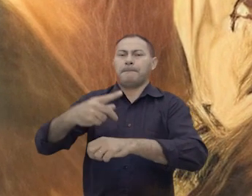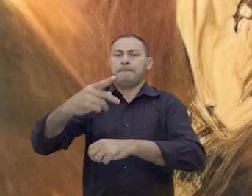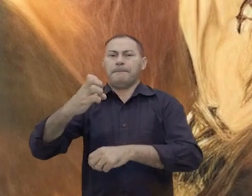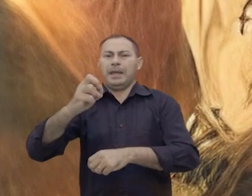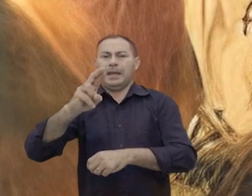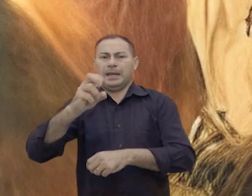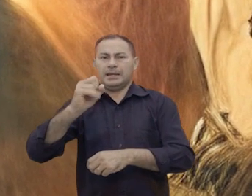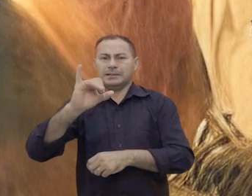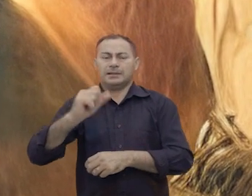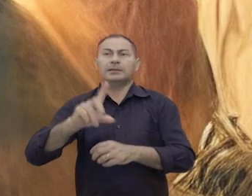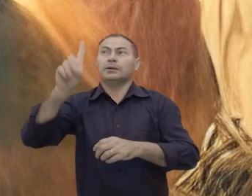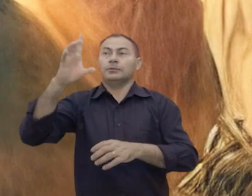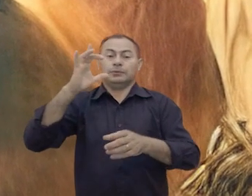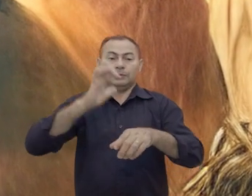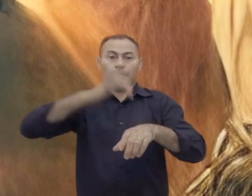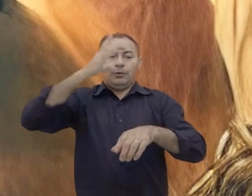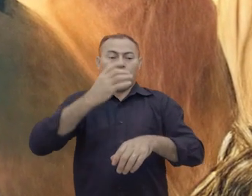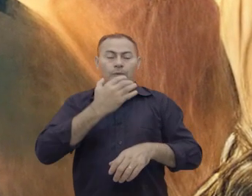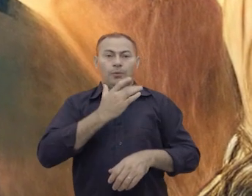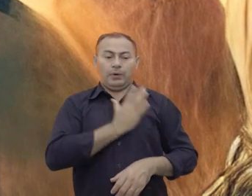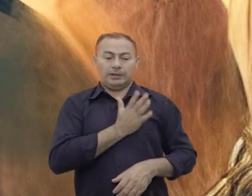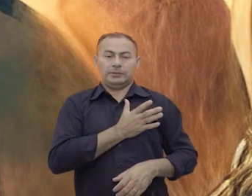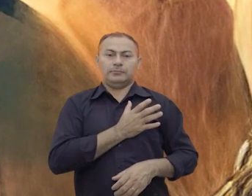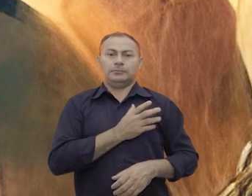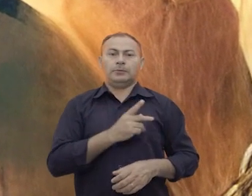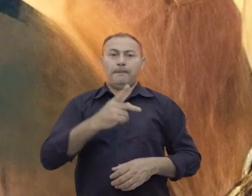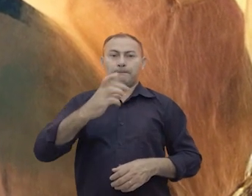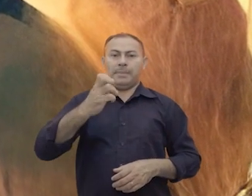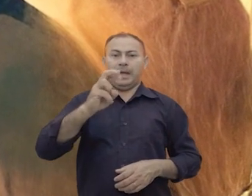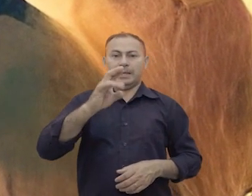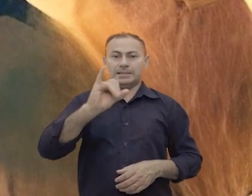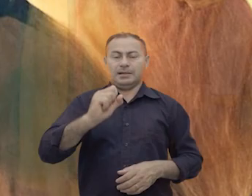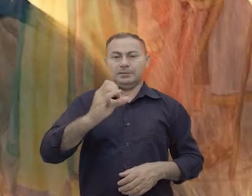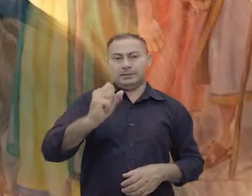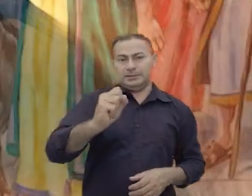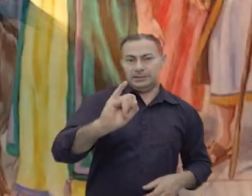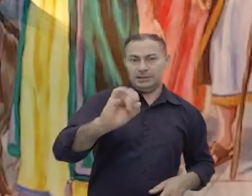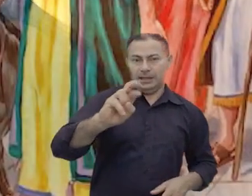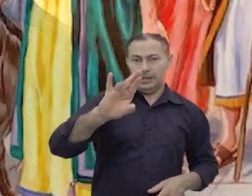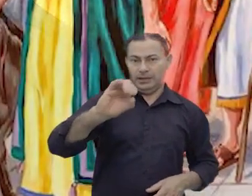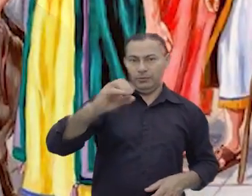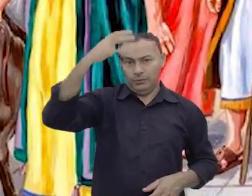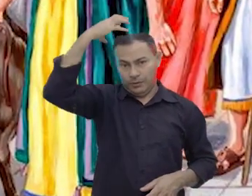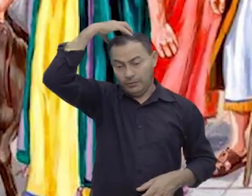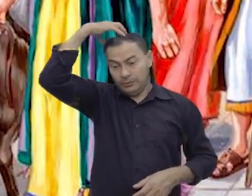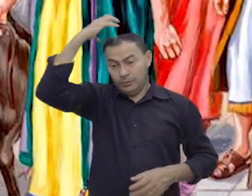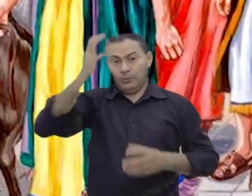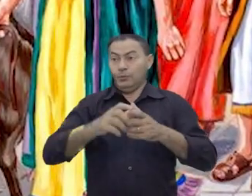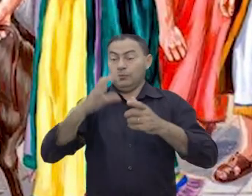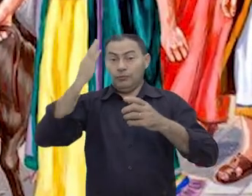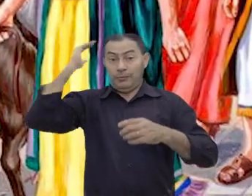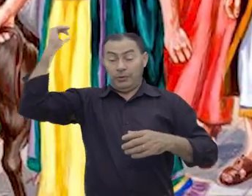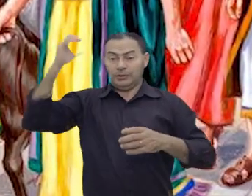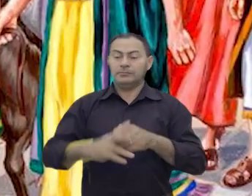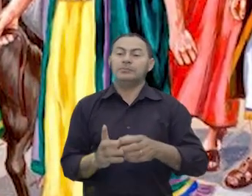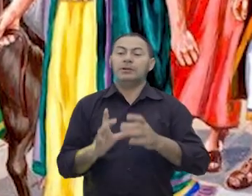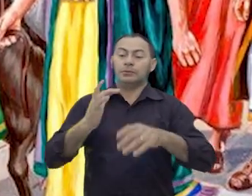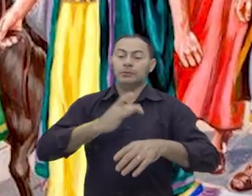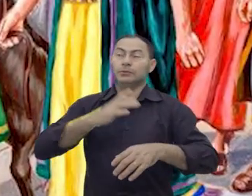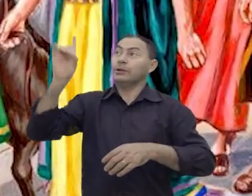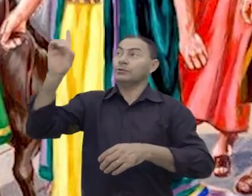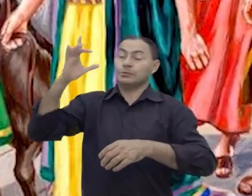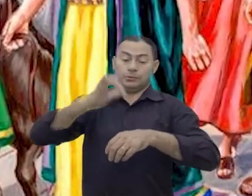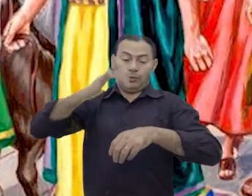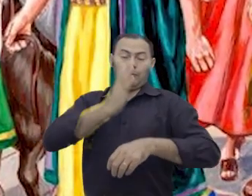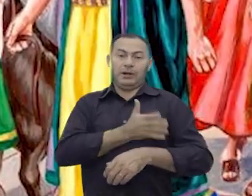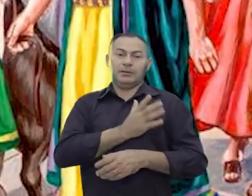da Pérsia. Deus tocou no coração do imperador persa Ciro o Grande. Quando Deus moveu o imperador Ciro para decretar